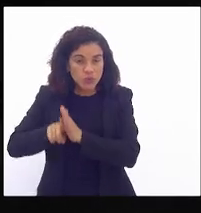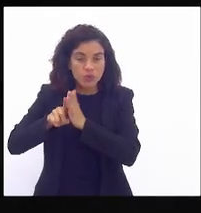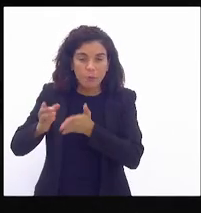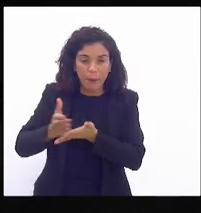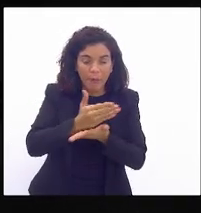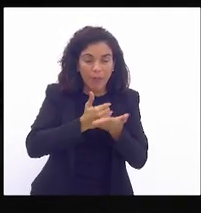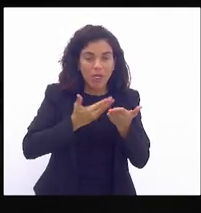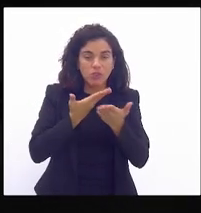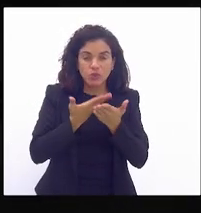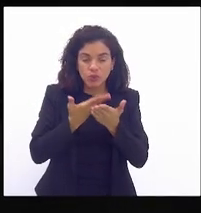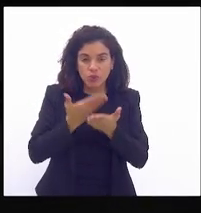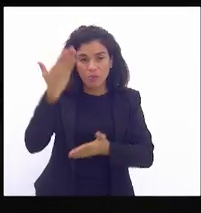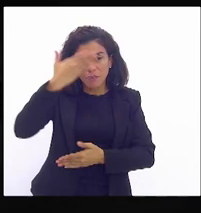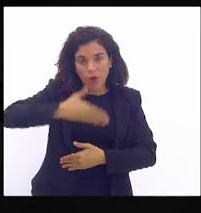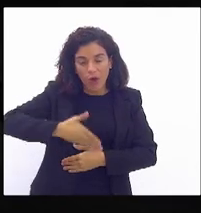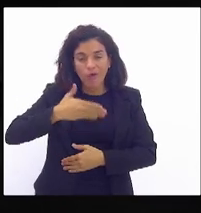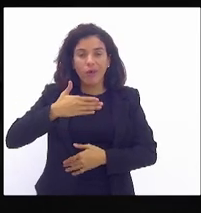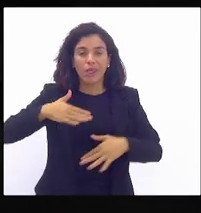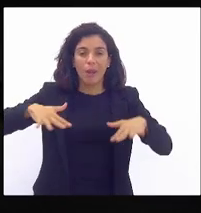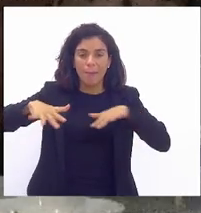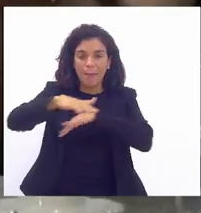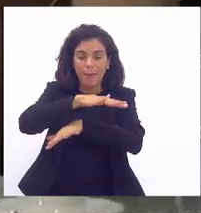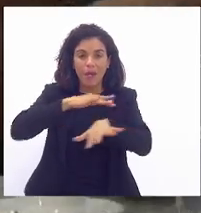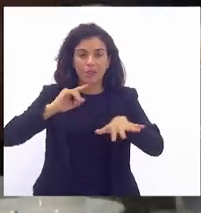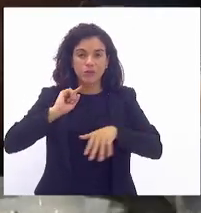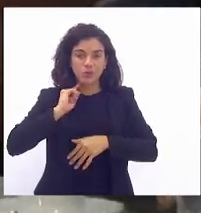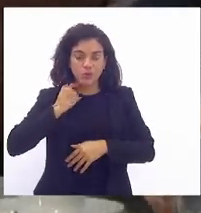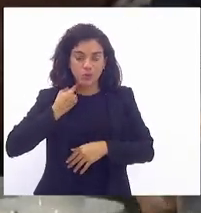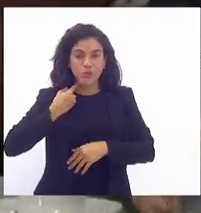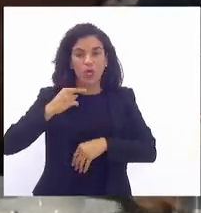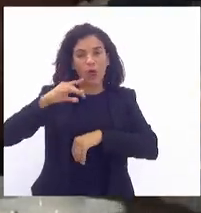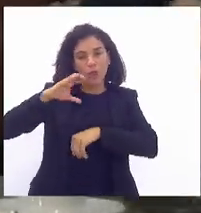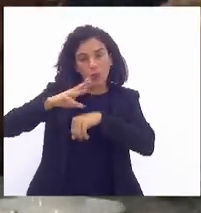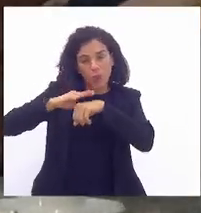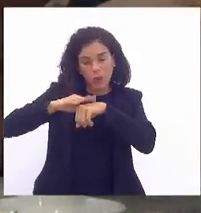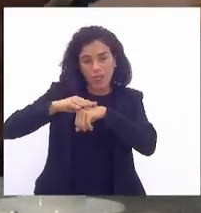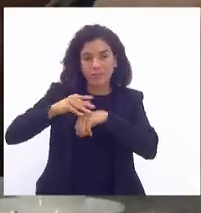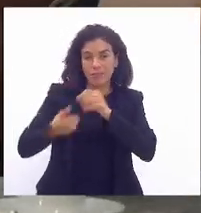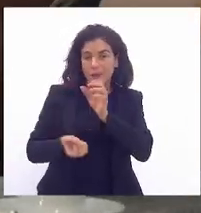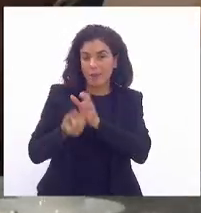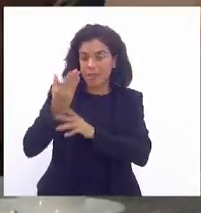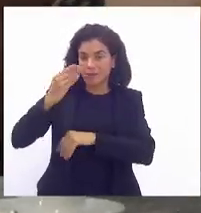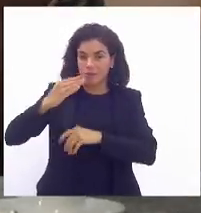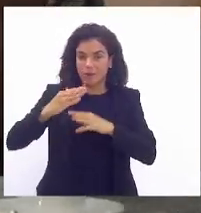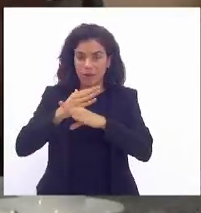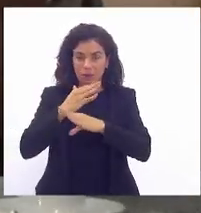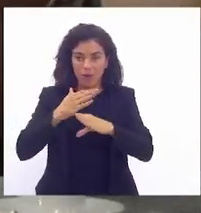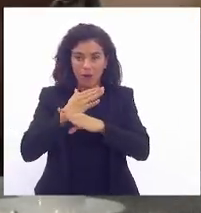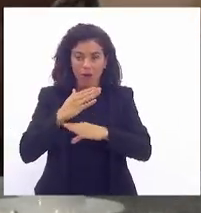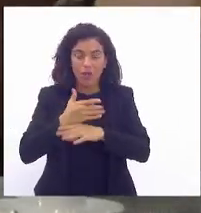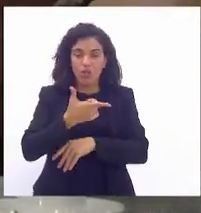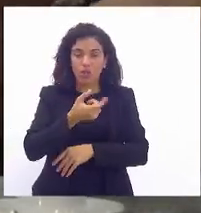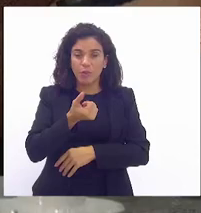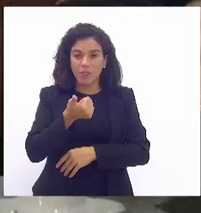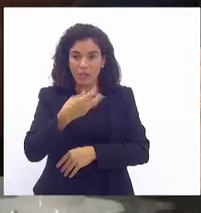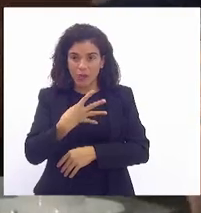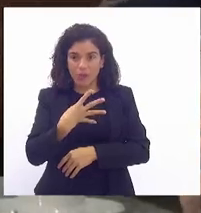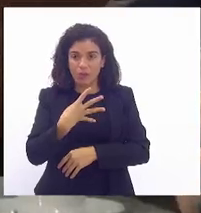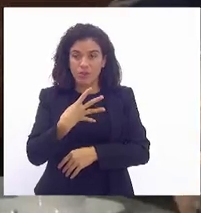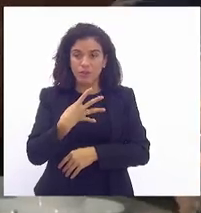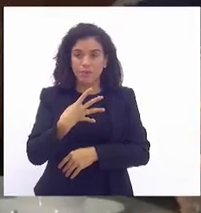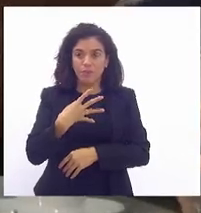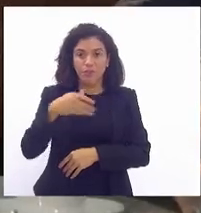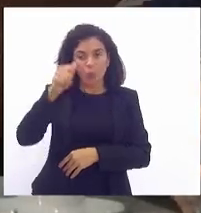a relação da poluição atmosférica com as doenças do município, como, por exemplo, em Paiva, em 2014, onde a